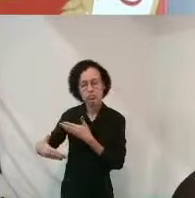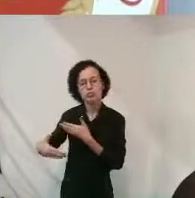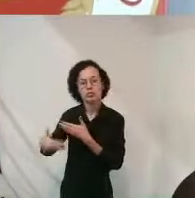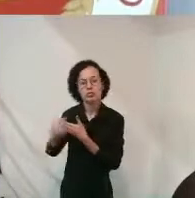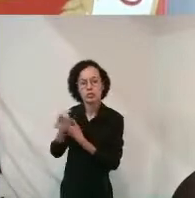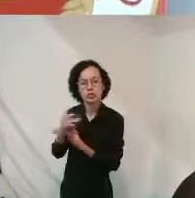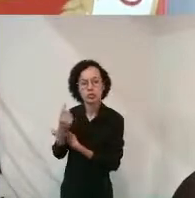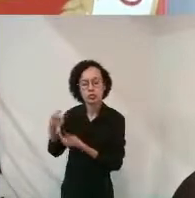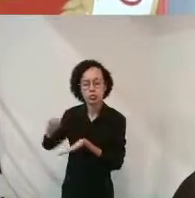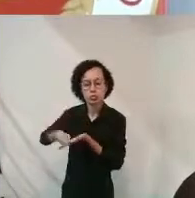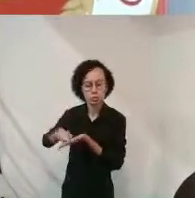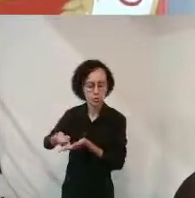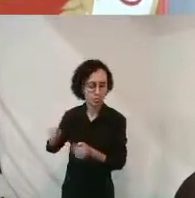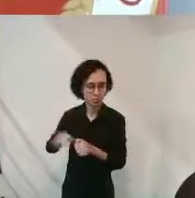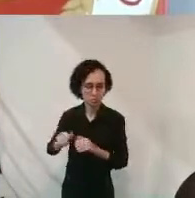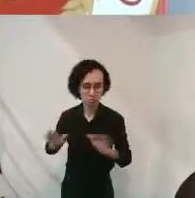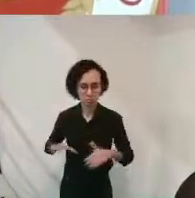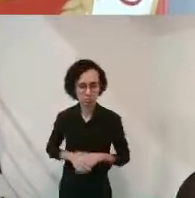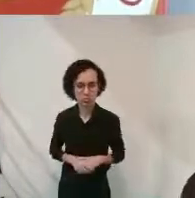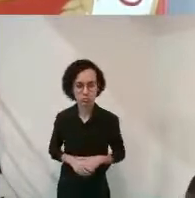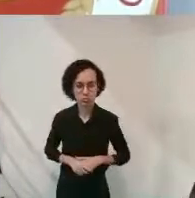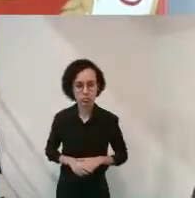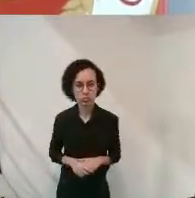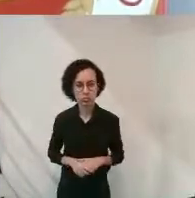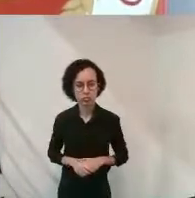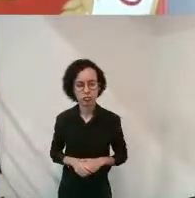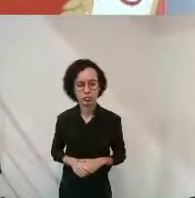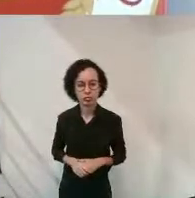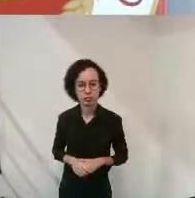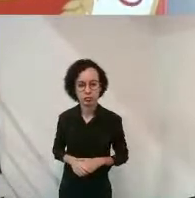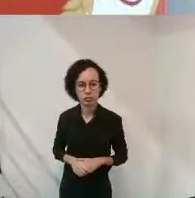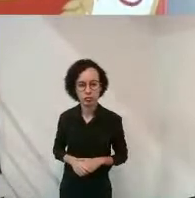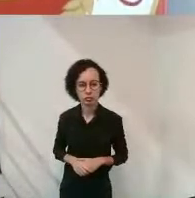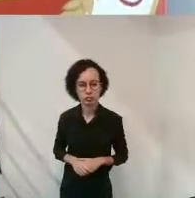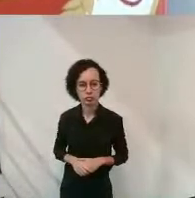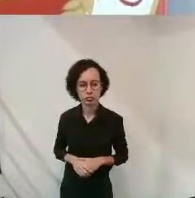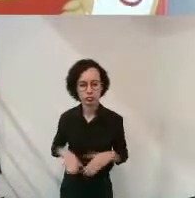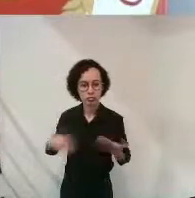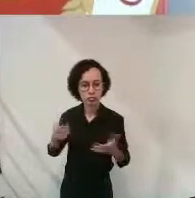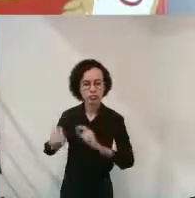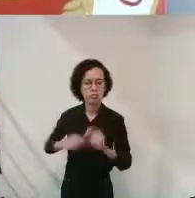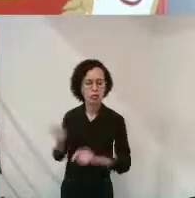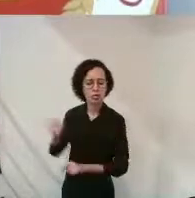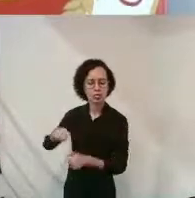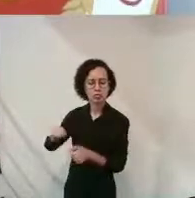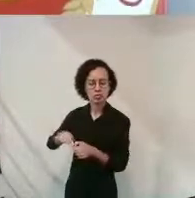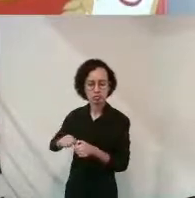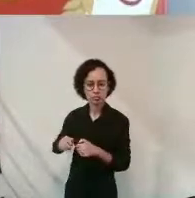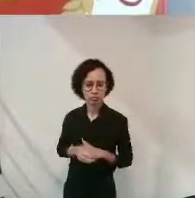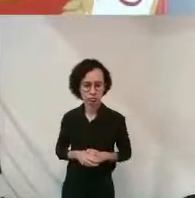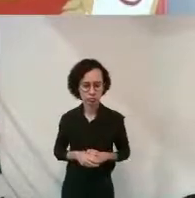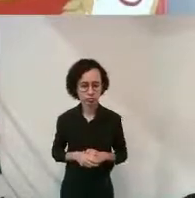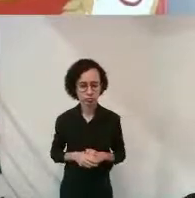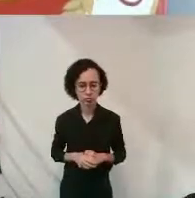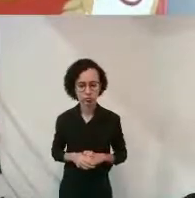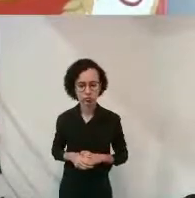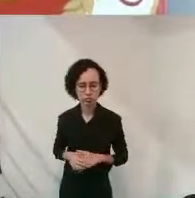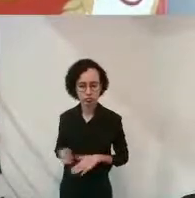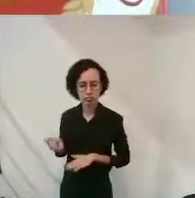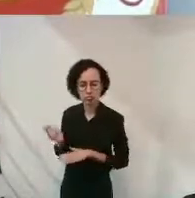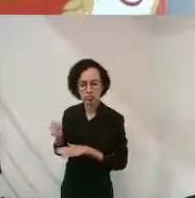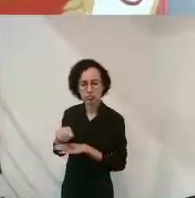apenas uma obrigação foi cumprida pelo Estado. Então, o que é possível fazer? É